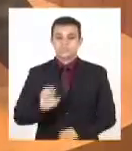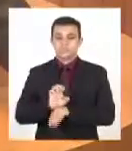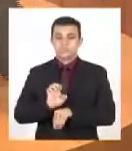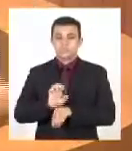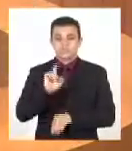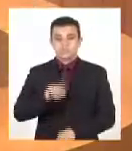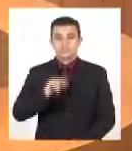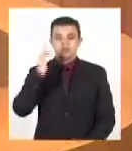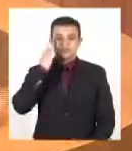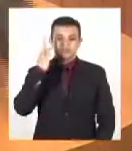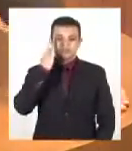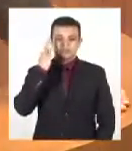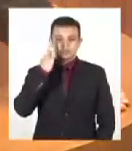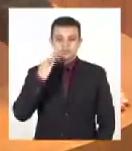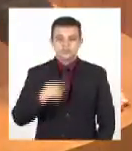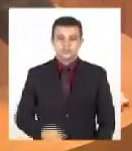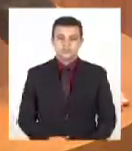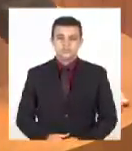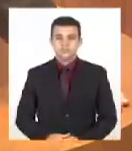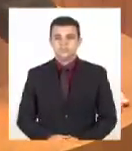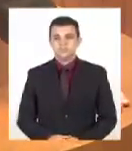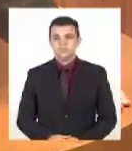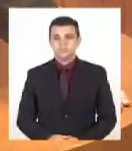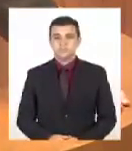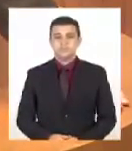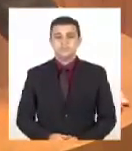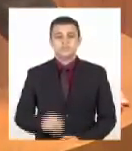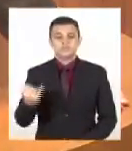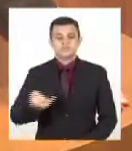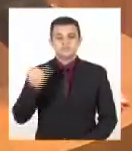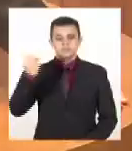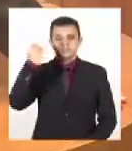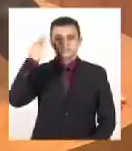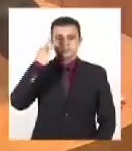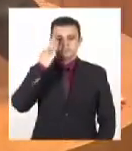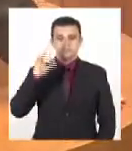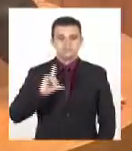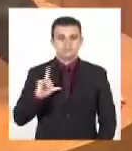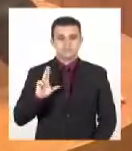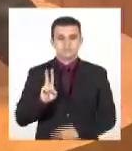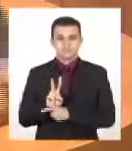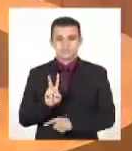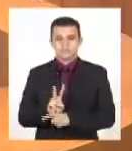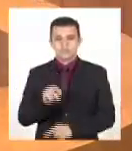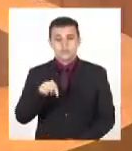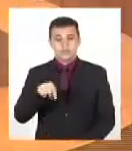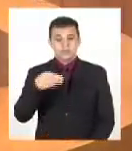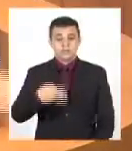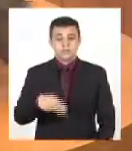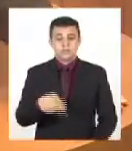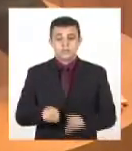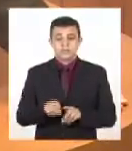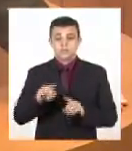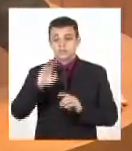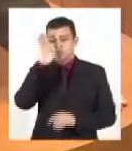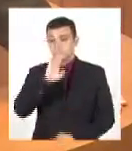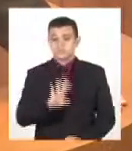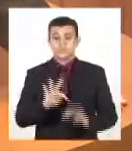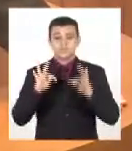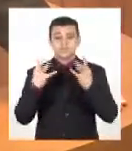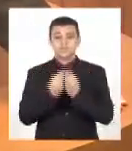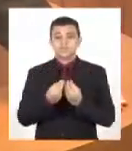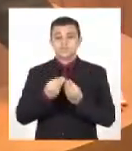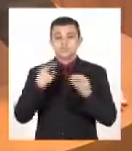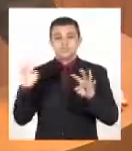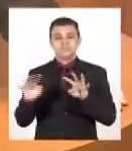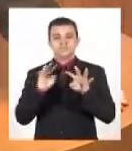Dino tenha essa esperança, não só no Maranhão, mas em todo o Brasil, e está sendo observado como modelo de gestão.